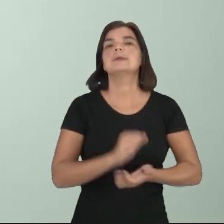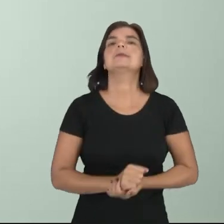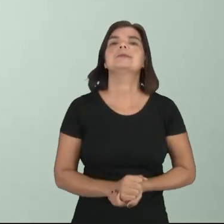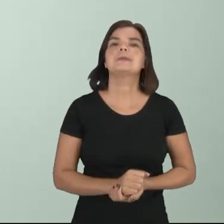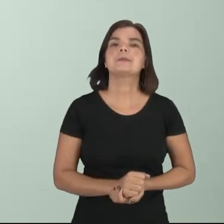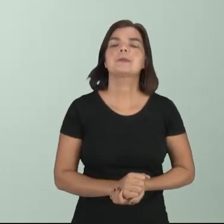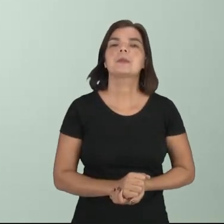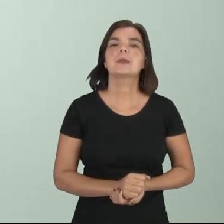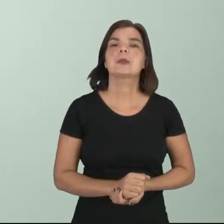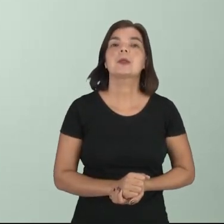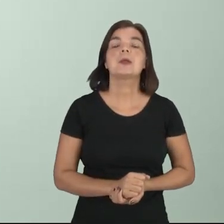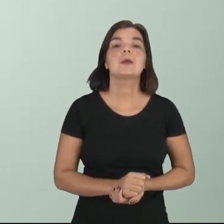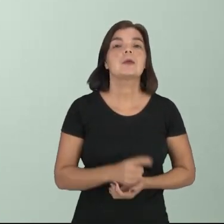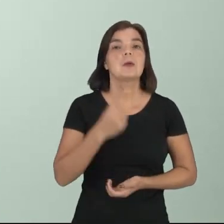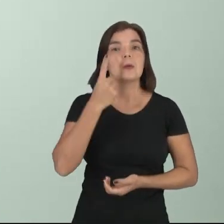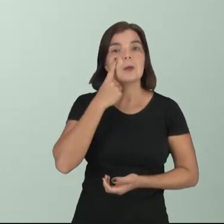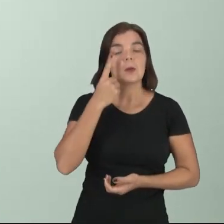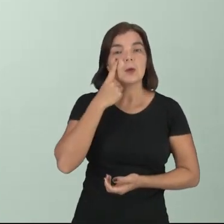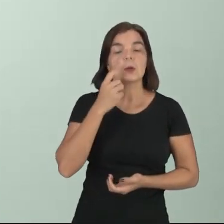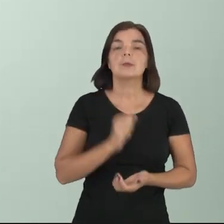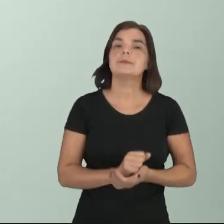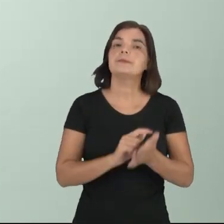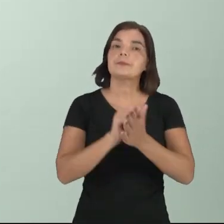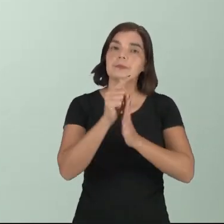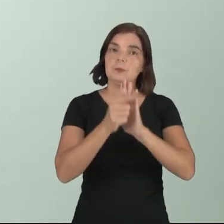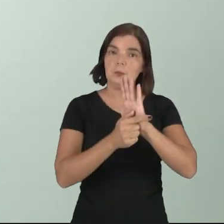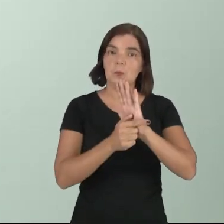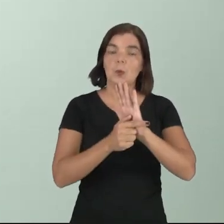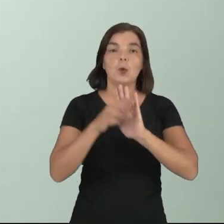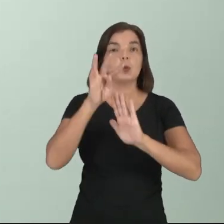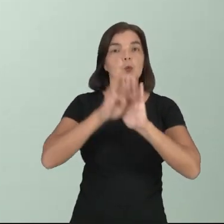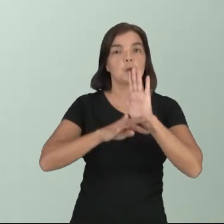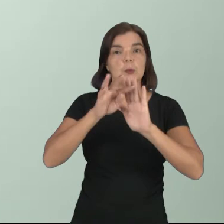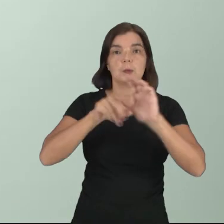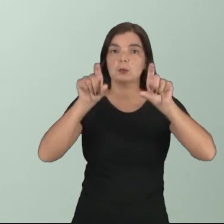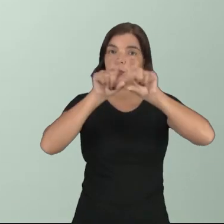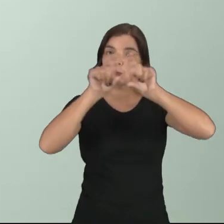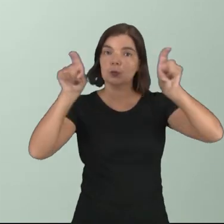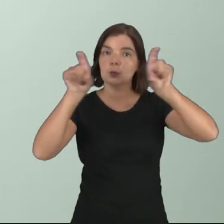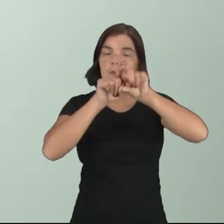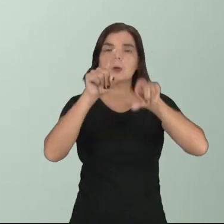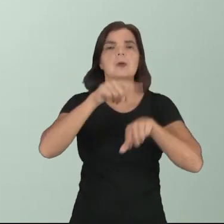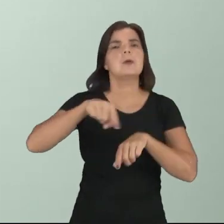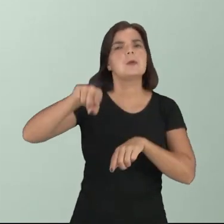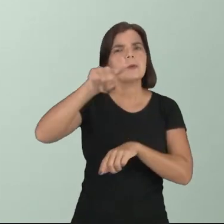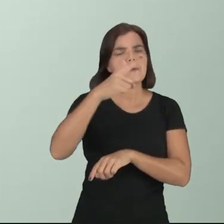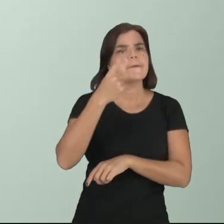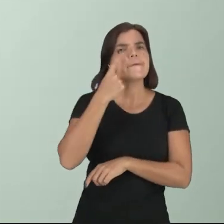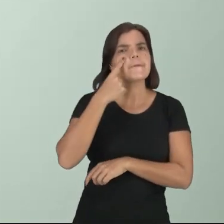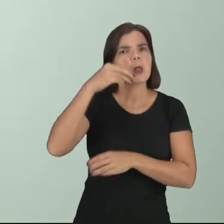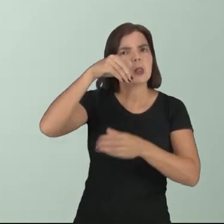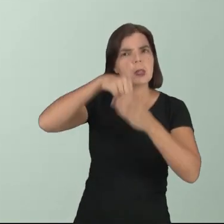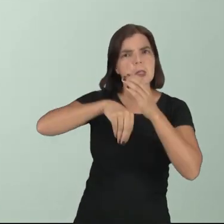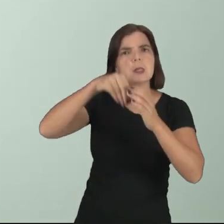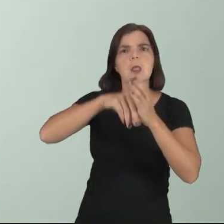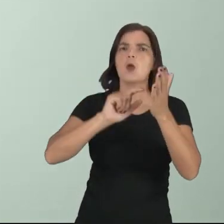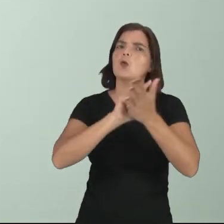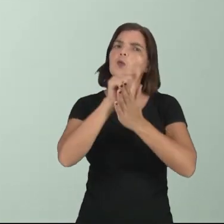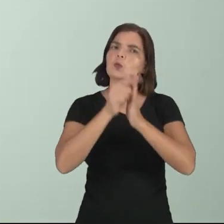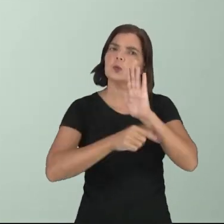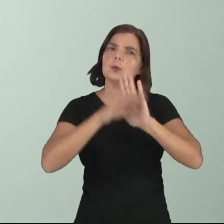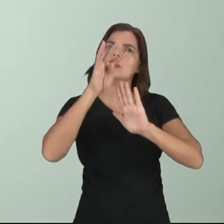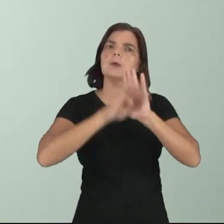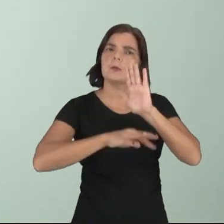iguais, vamos ver o gênero textual tirinha. E vamos observar que dentro de um